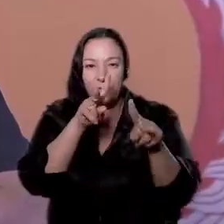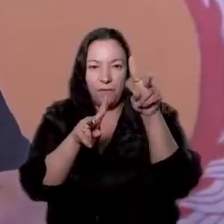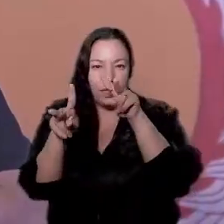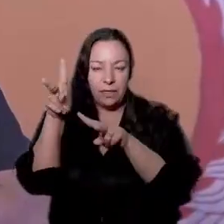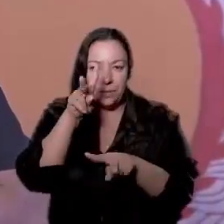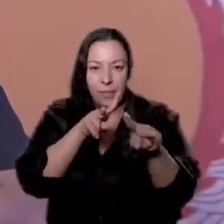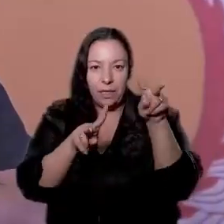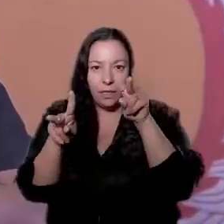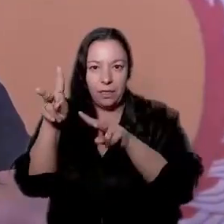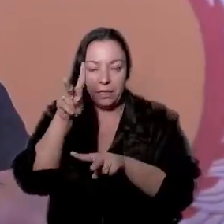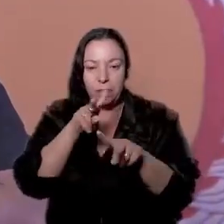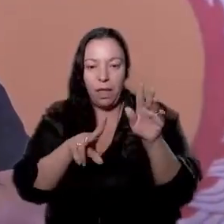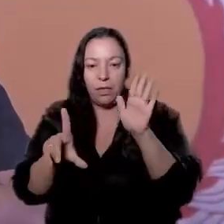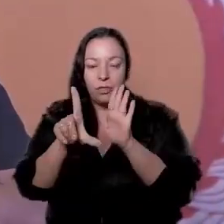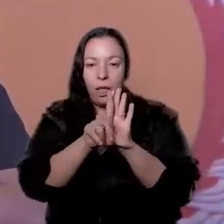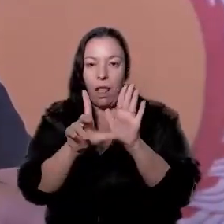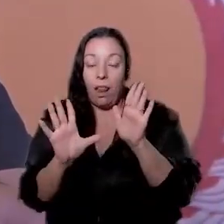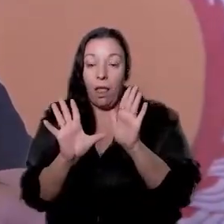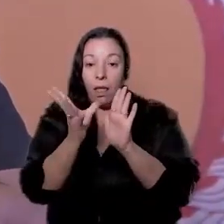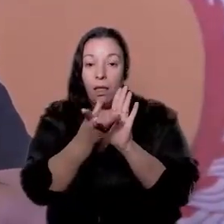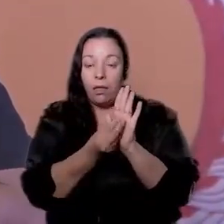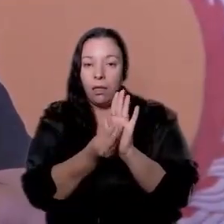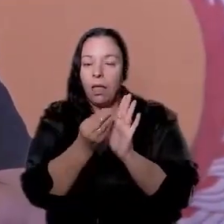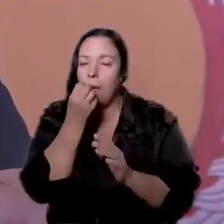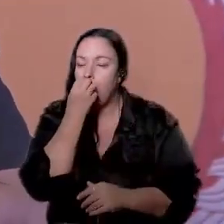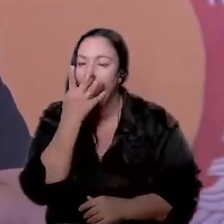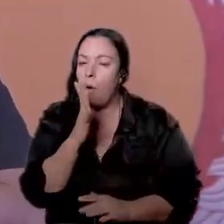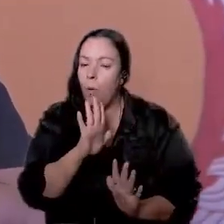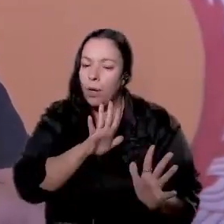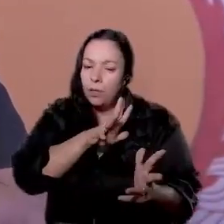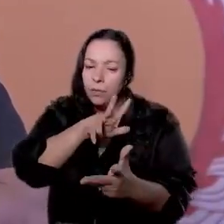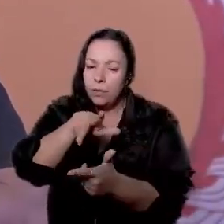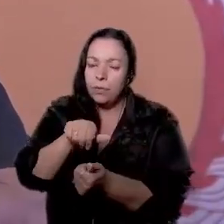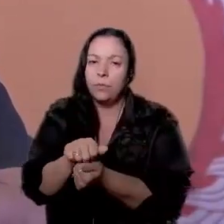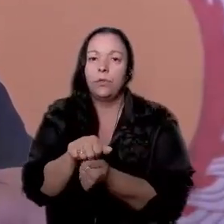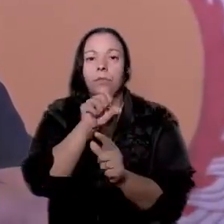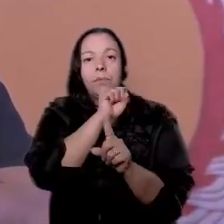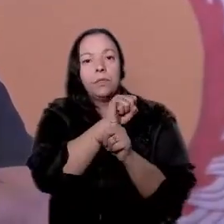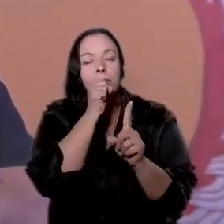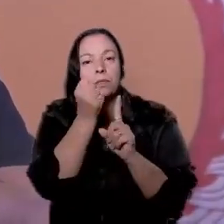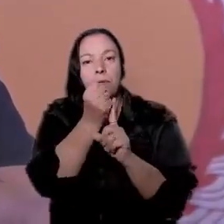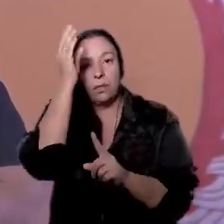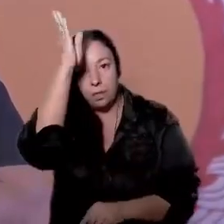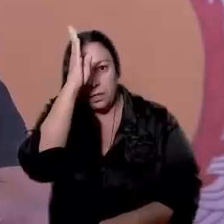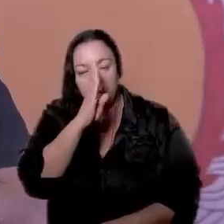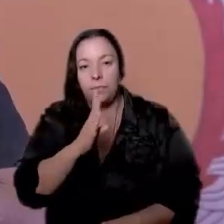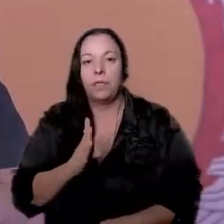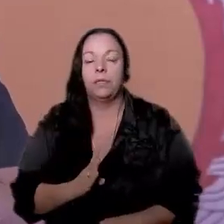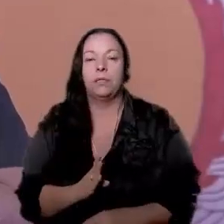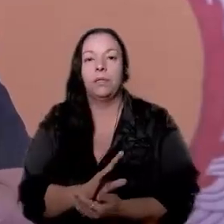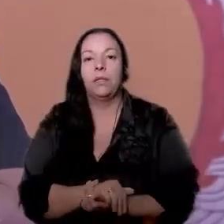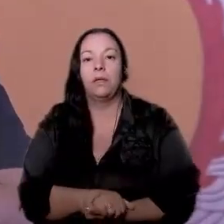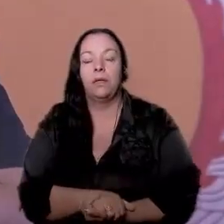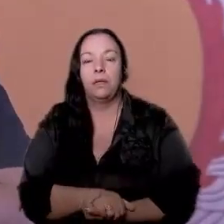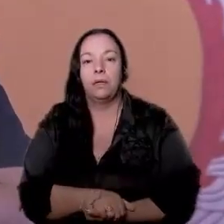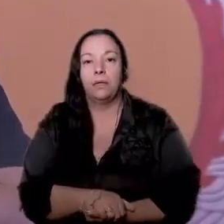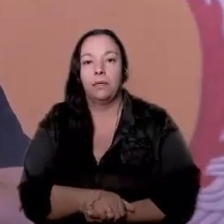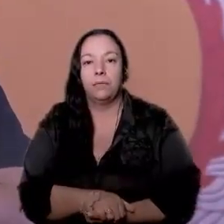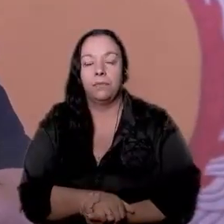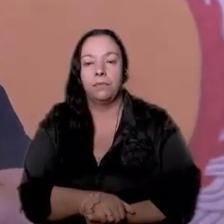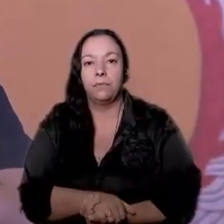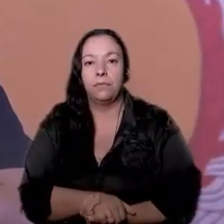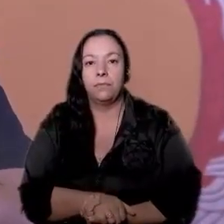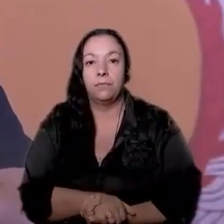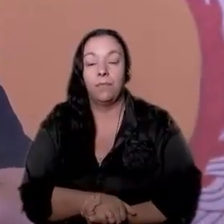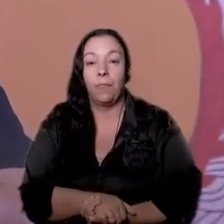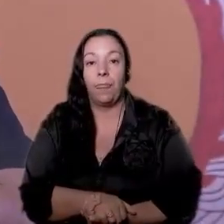visibilidade que a Lei Rouanet está tendo é bom para todo mundo. É bom para a sociedade brasileira, porque tem acesso, a gente está vendo o que está acontecendo